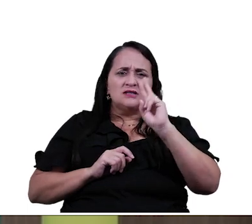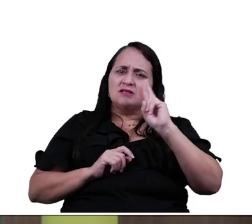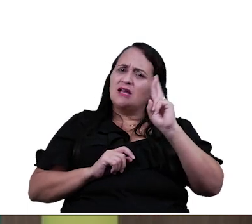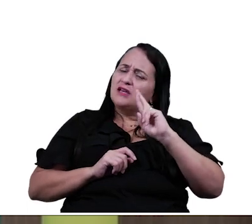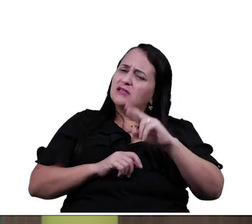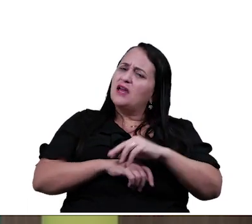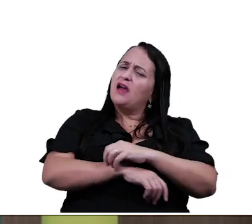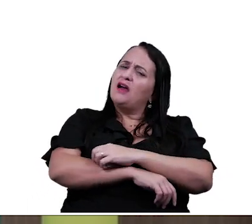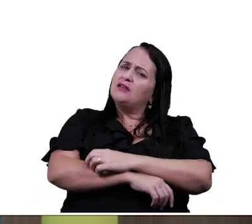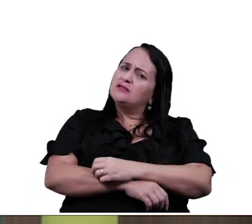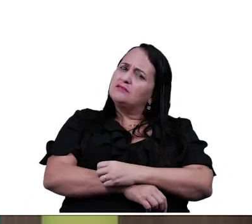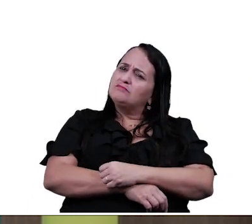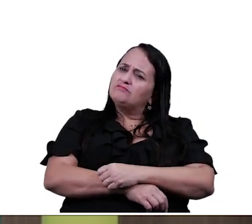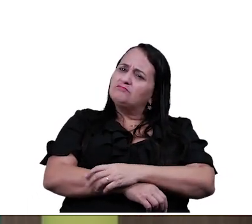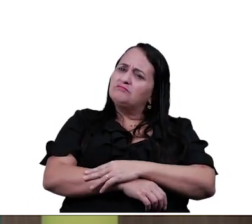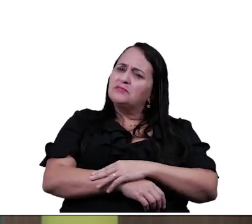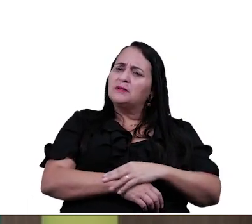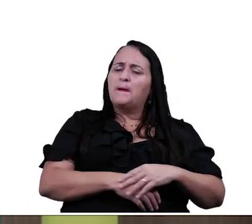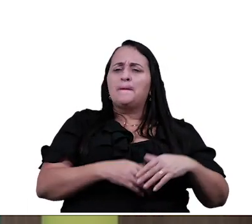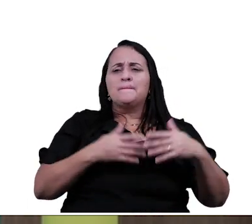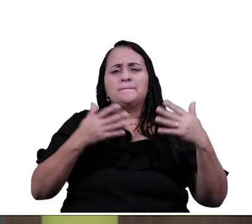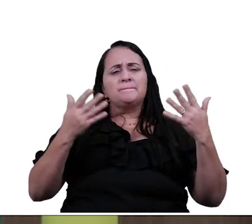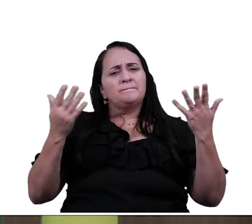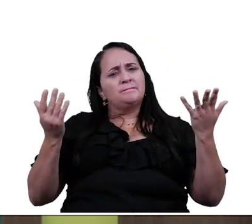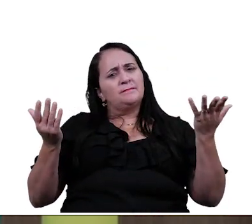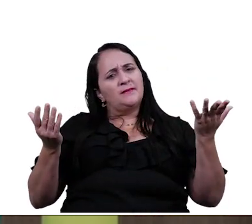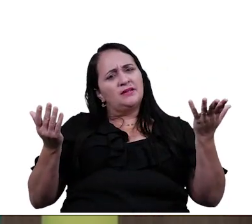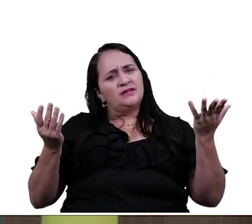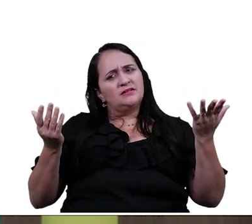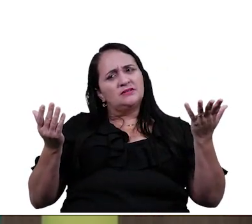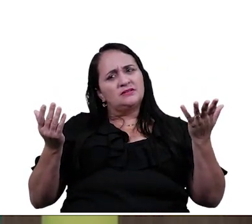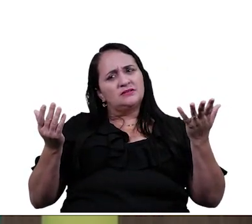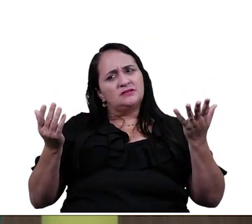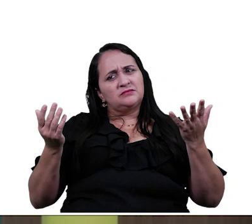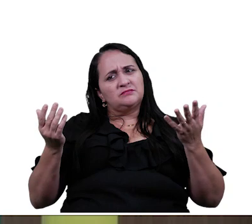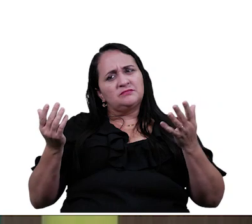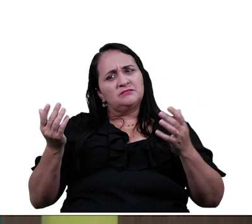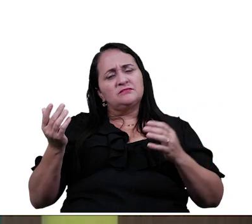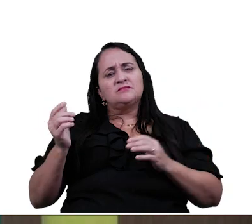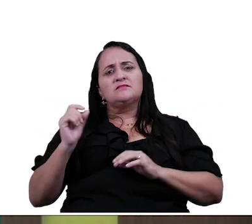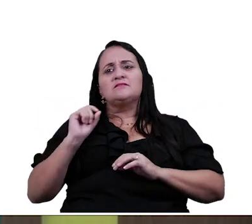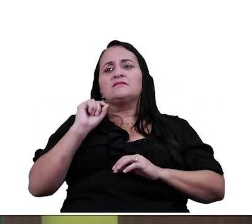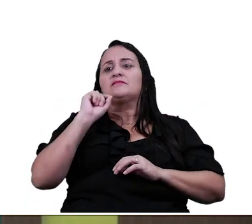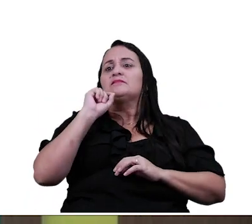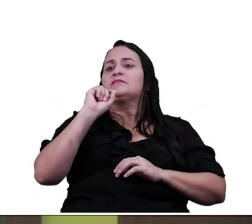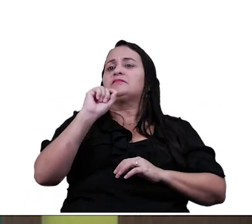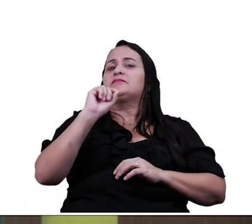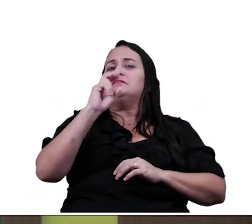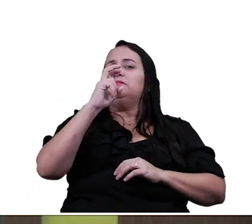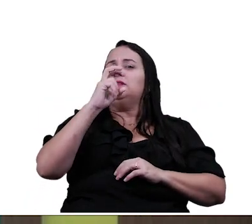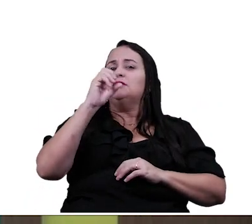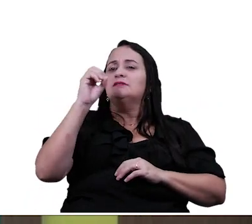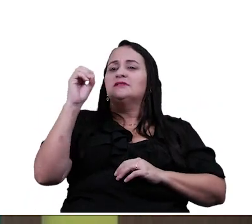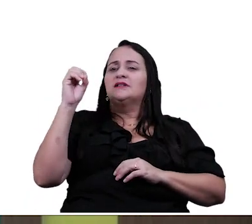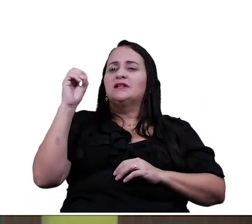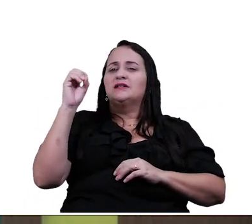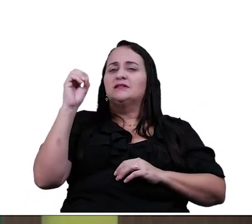pagar os mesmos R$ 6,00. Mas observe, a de 500 eu ainda vou